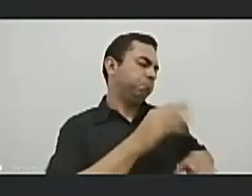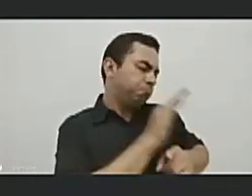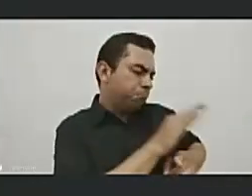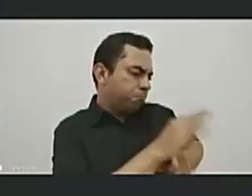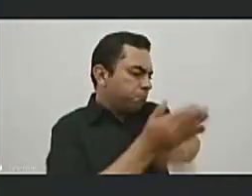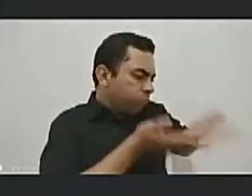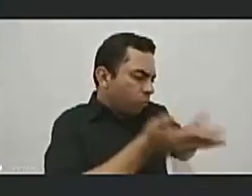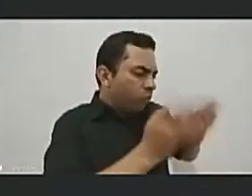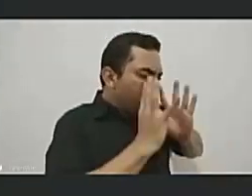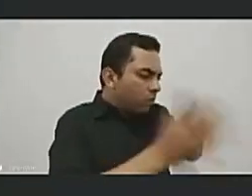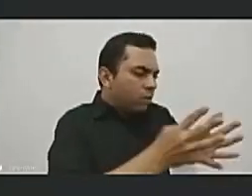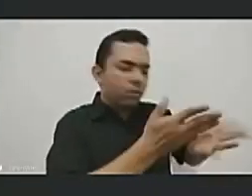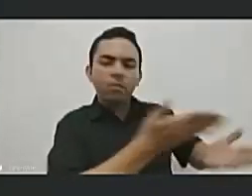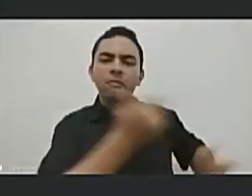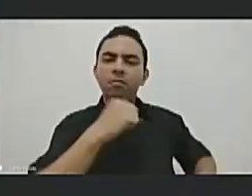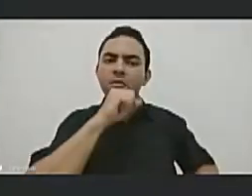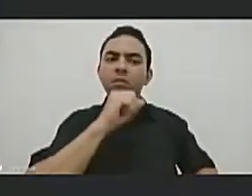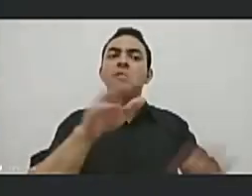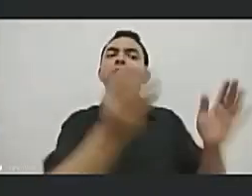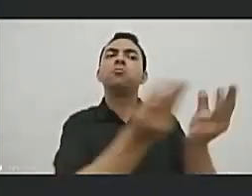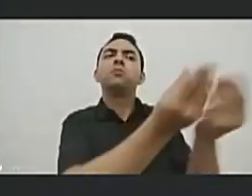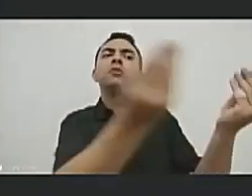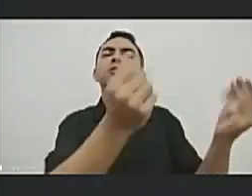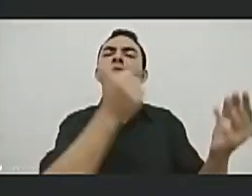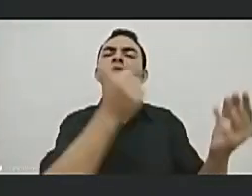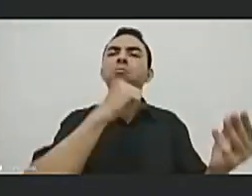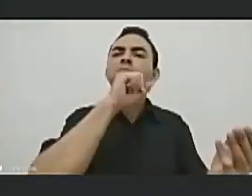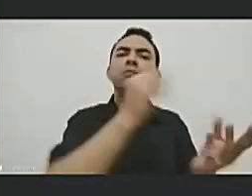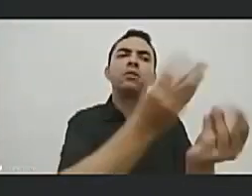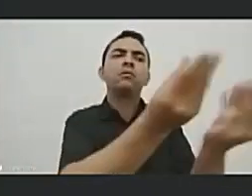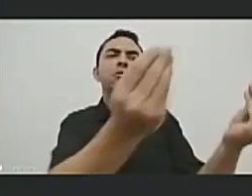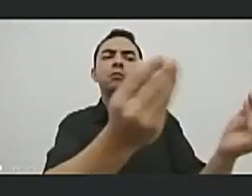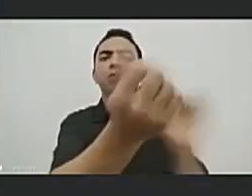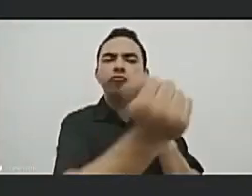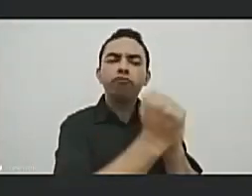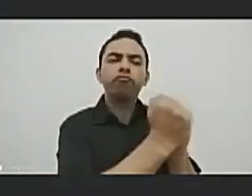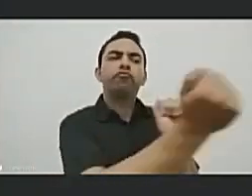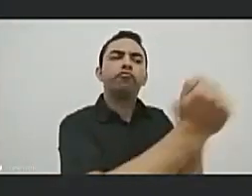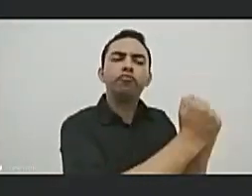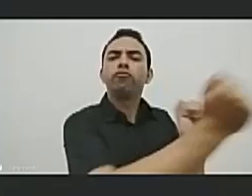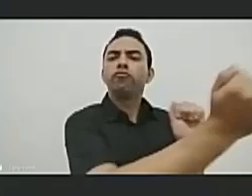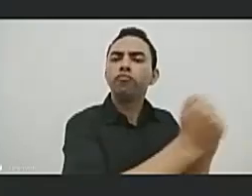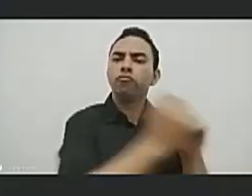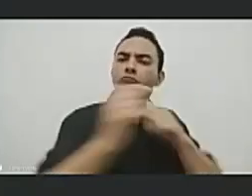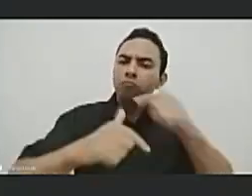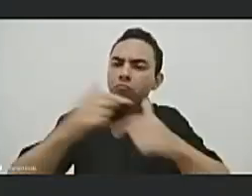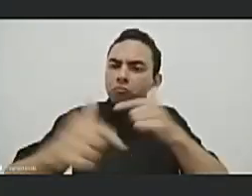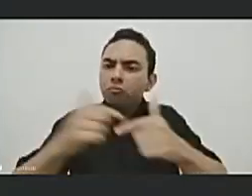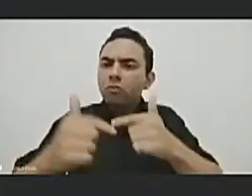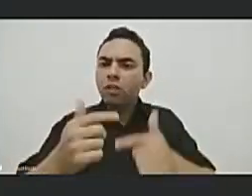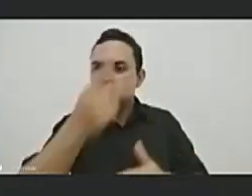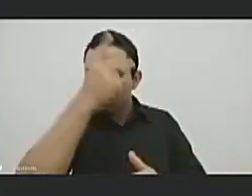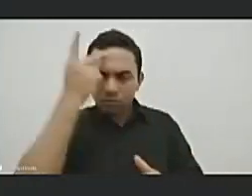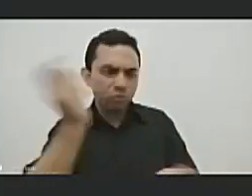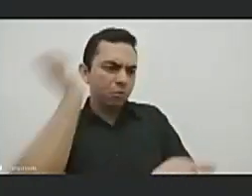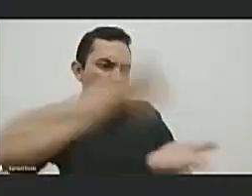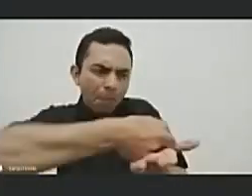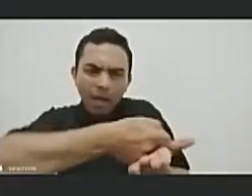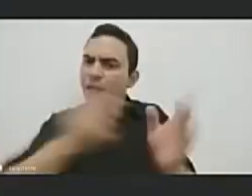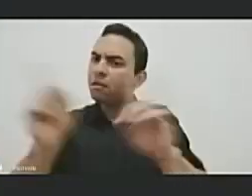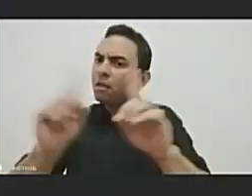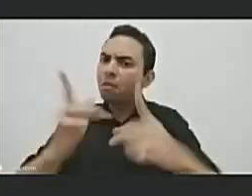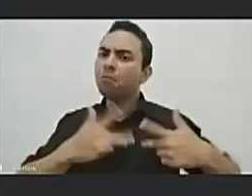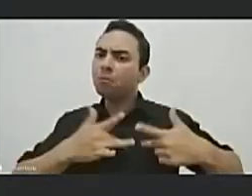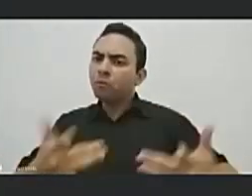aqui trabalham comigo dia e noite sem receber um real em troco o que que nós lutamos o bem-estar do